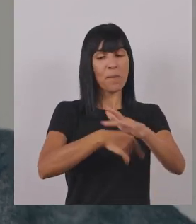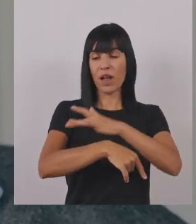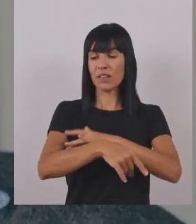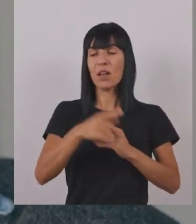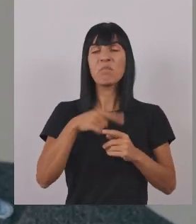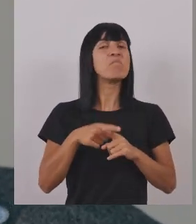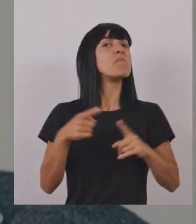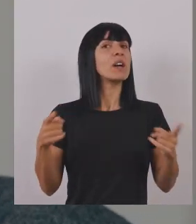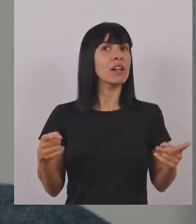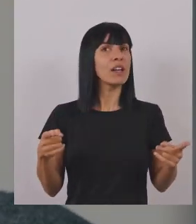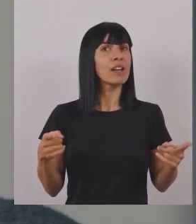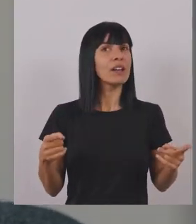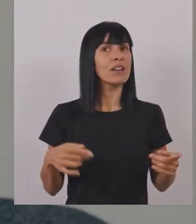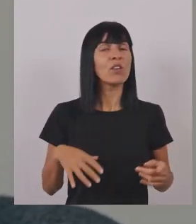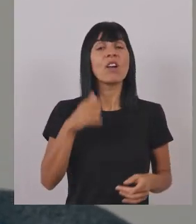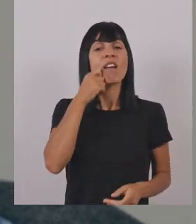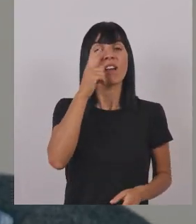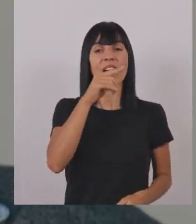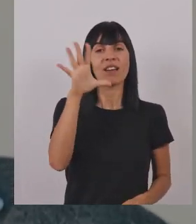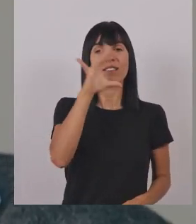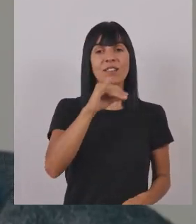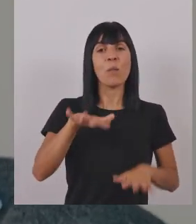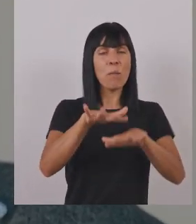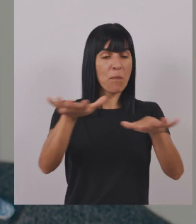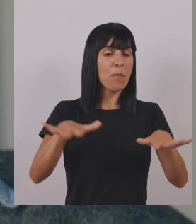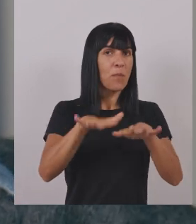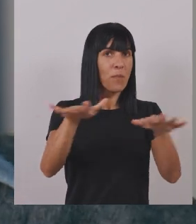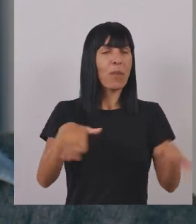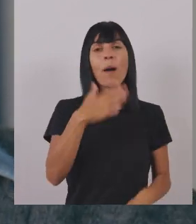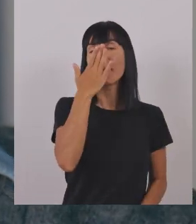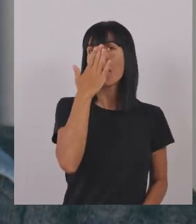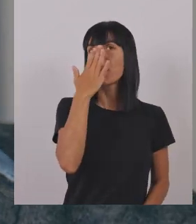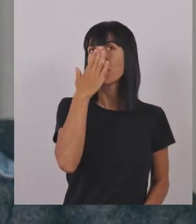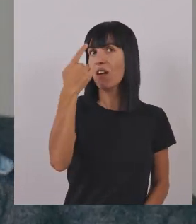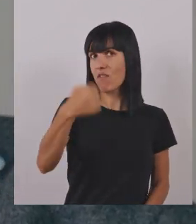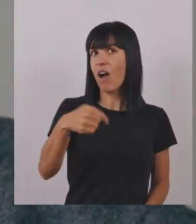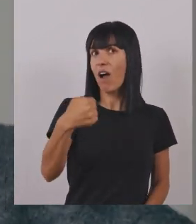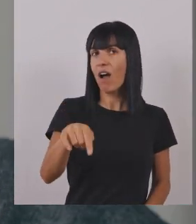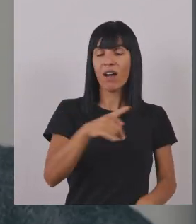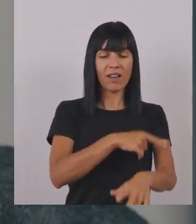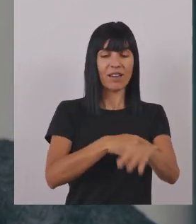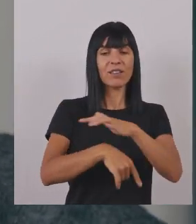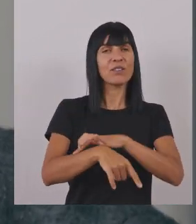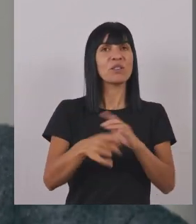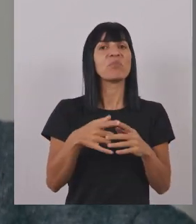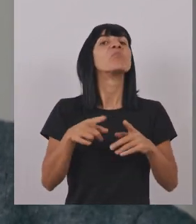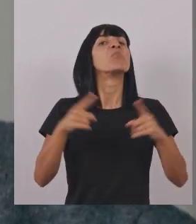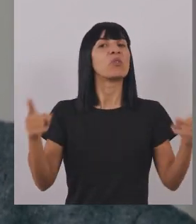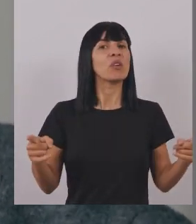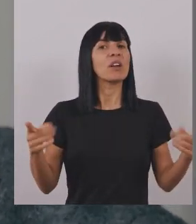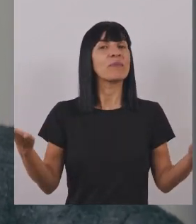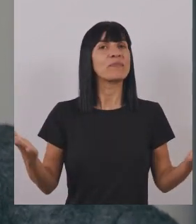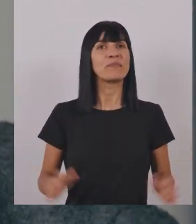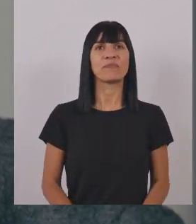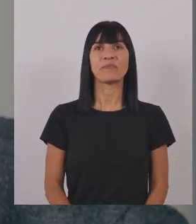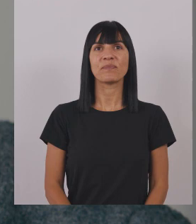o mesmo que os não terem. Quem não sabe nadar é um pateta, tem braços aí o mesmo que os